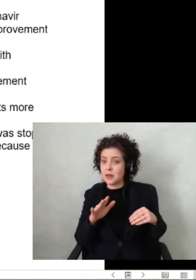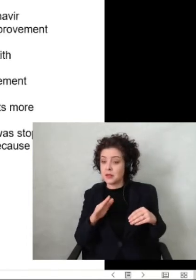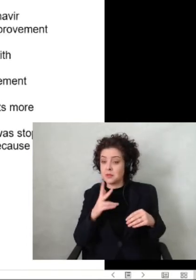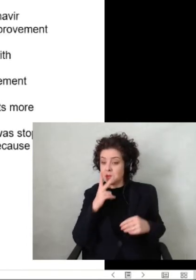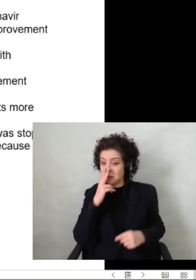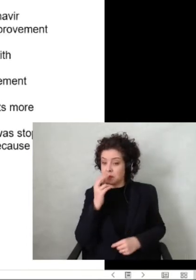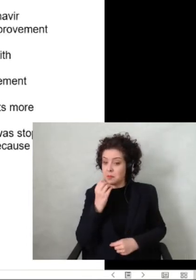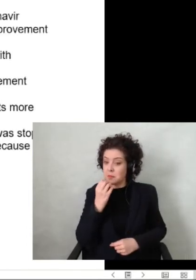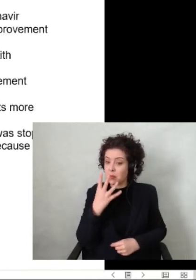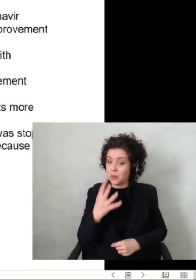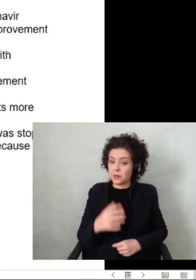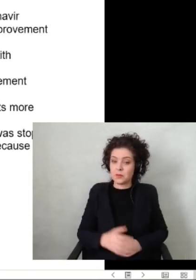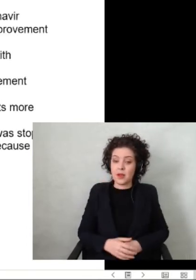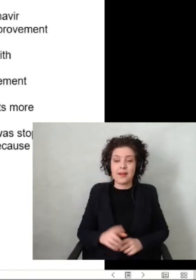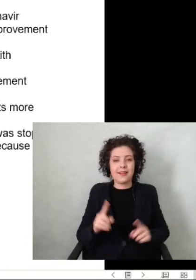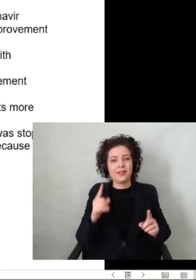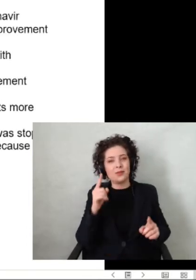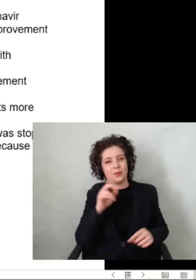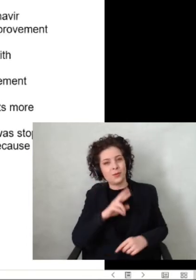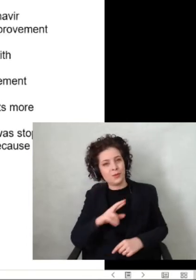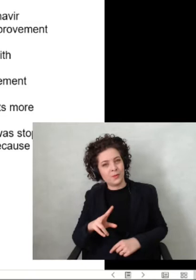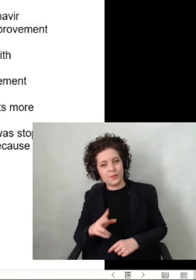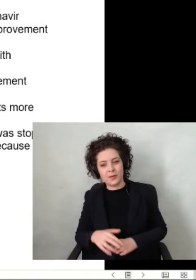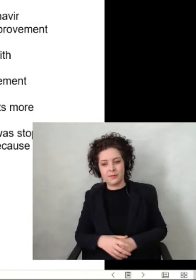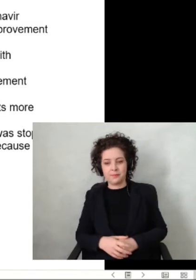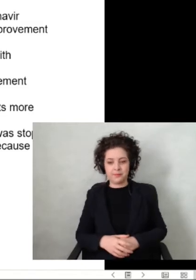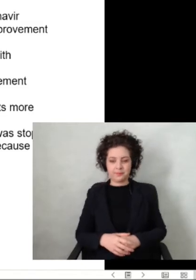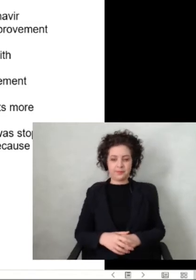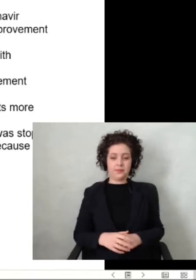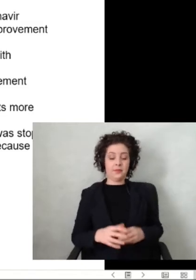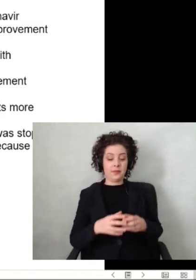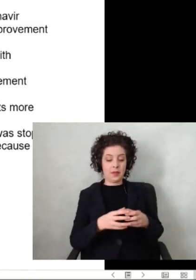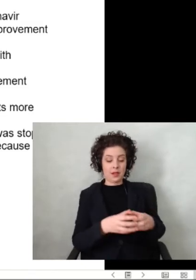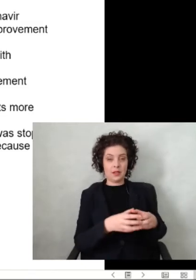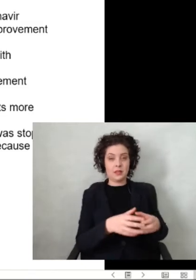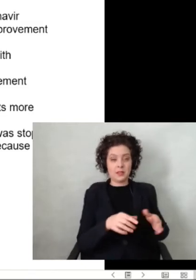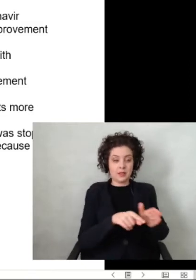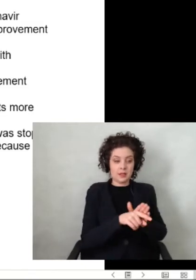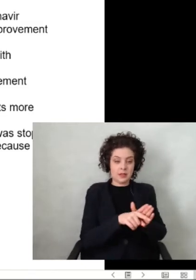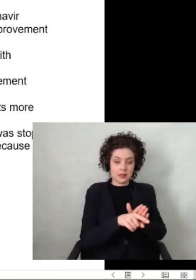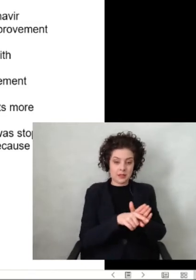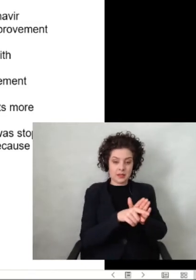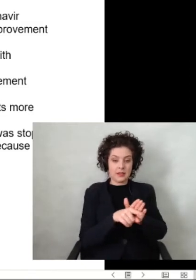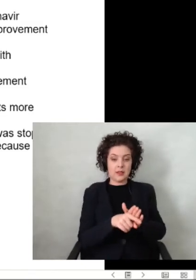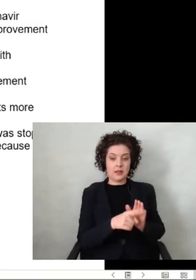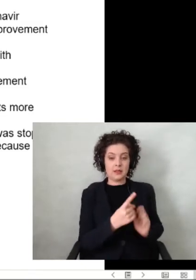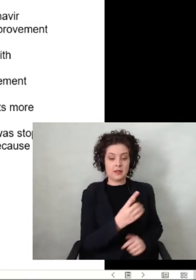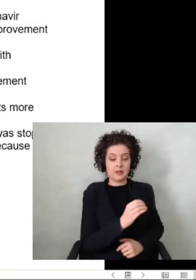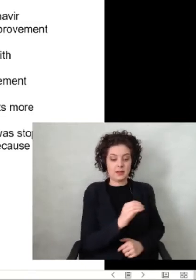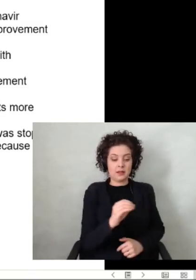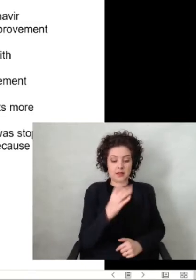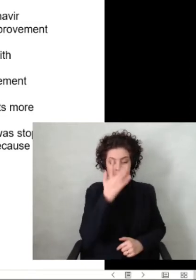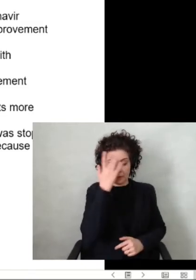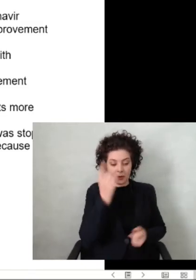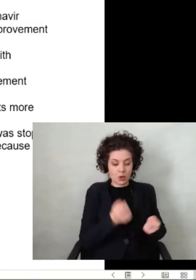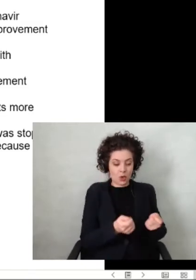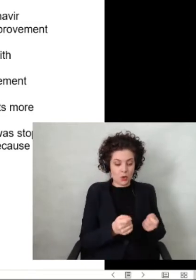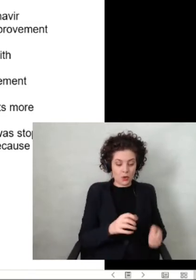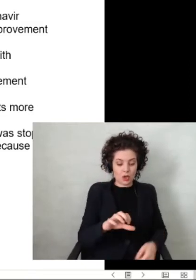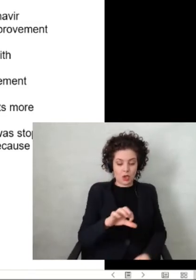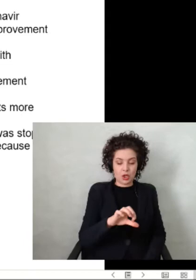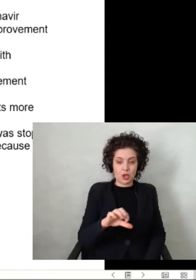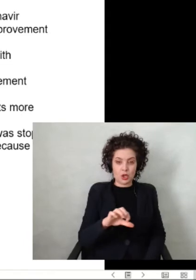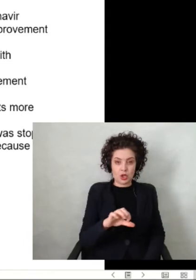é. Esse grupo tinha, esse estudo tinha 100 pacientes no controle, 99 no